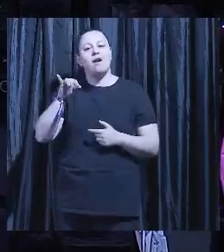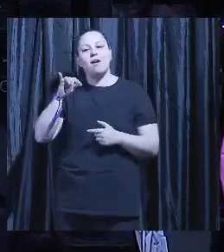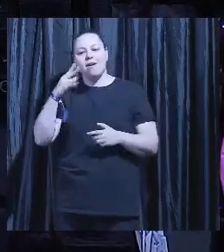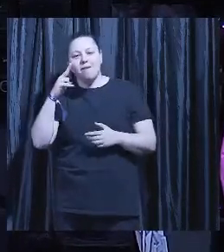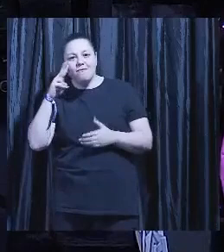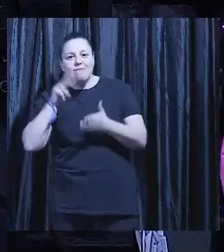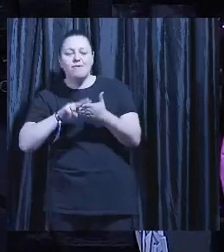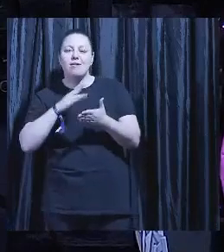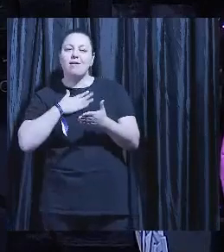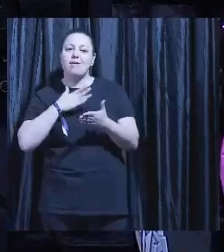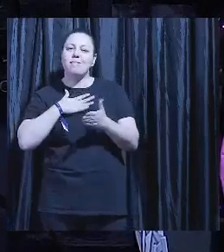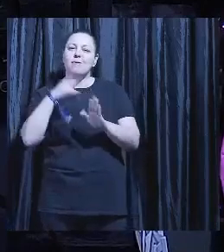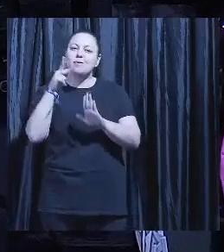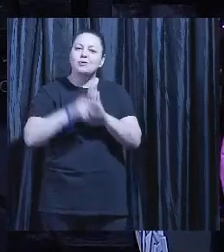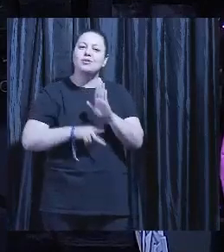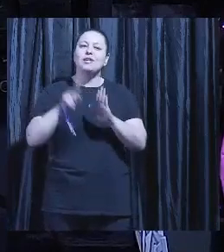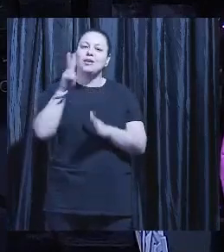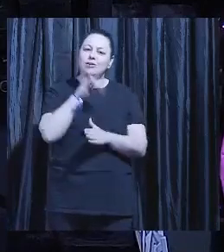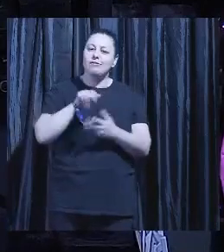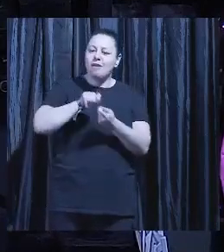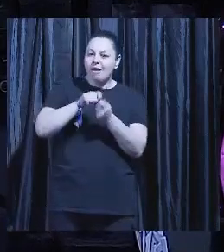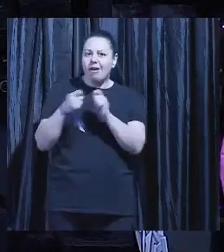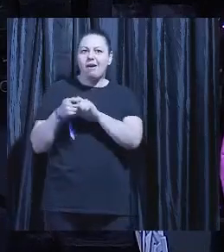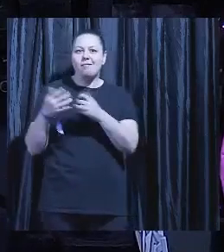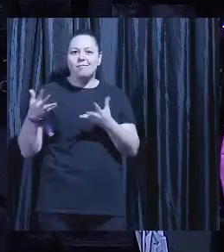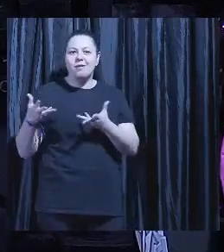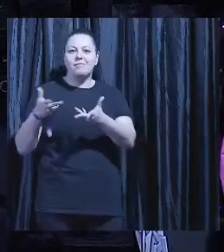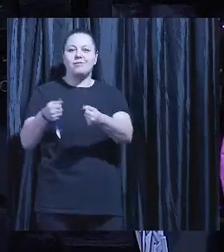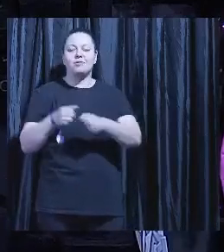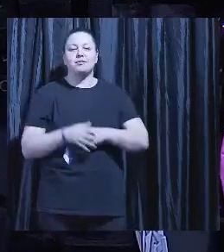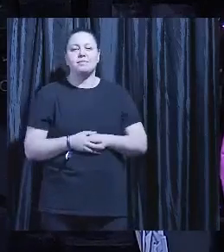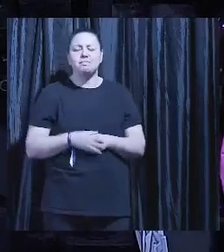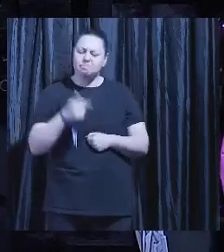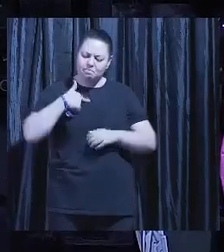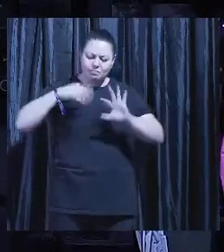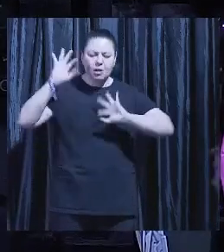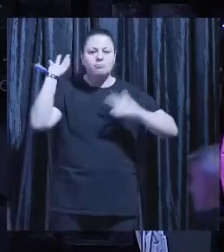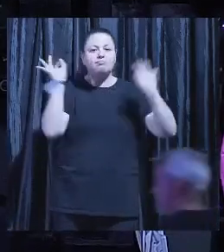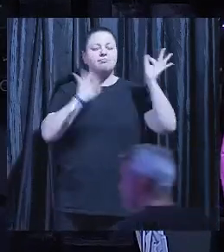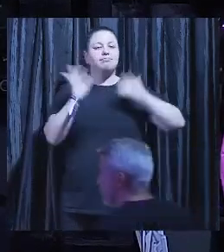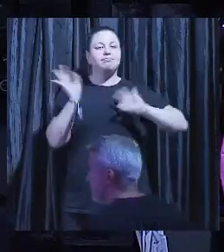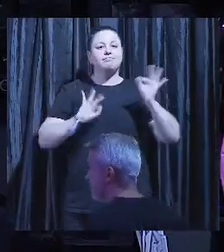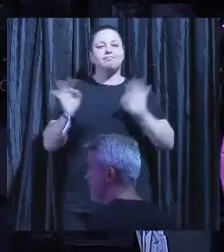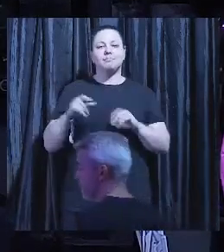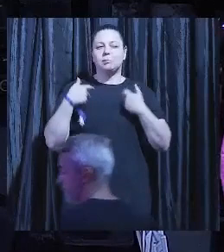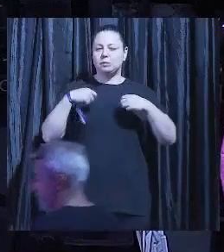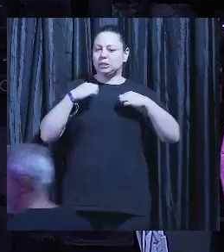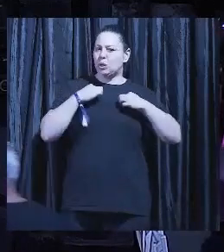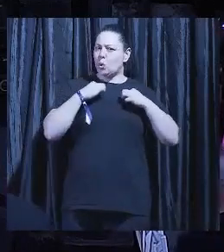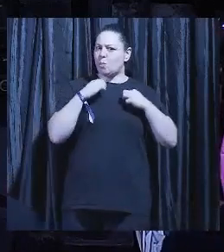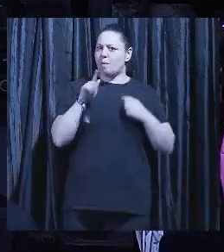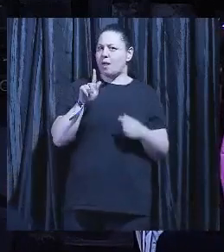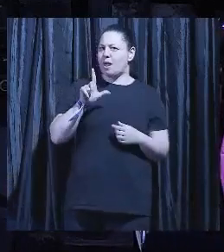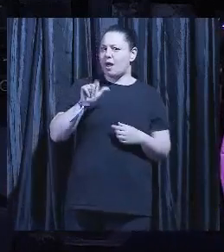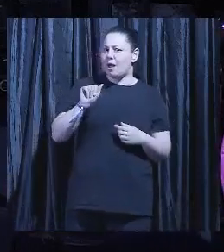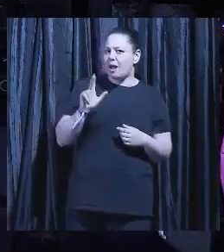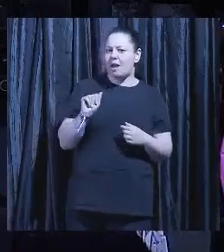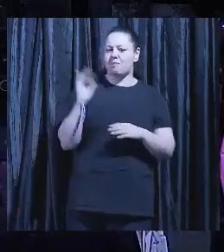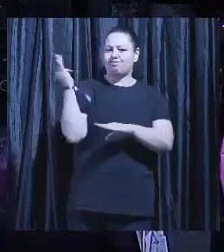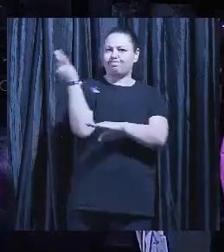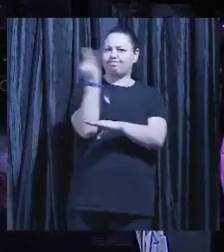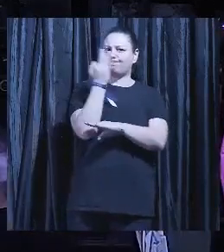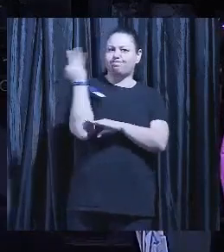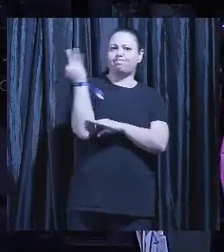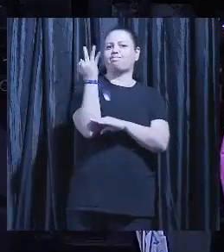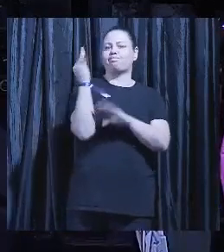projeto e vai alavancar e vai virar uma coisa incrível. Então me arrumei, tinha que ir com um vestido de gala, uma coisa